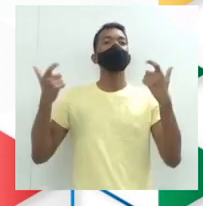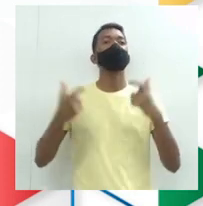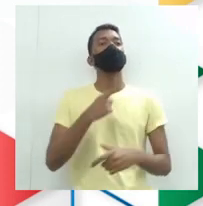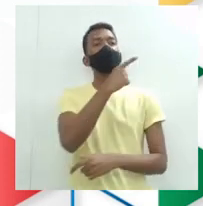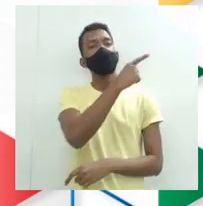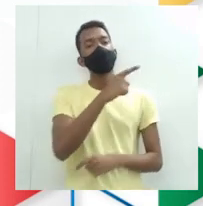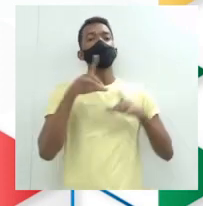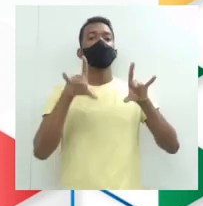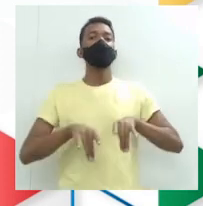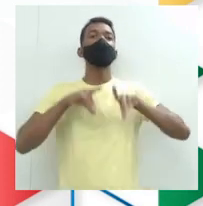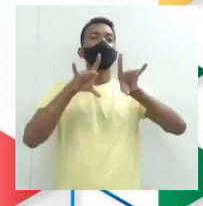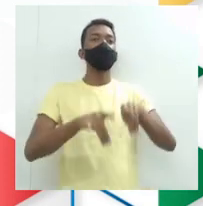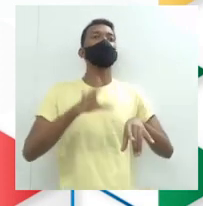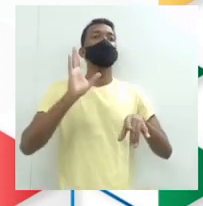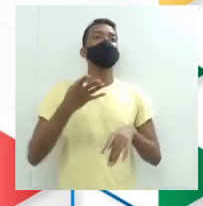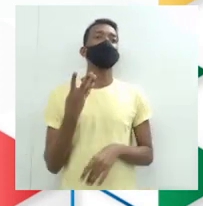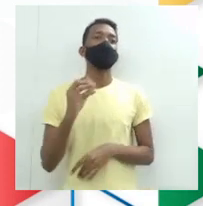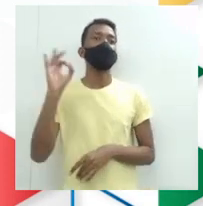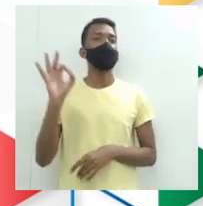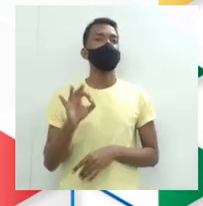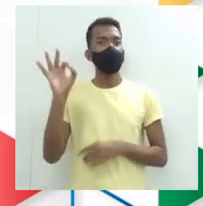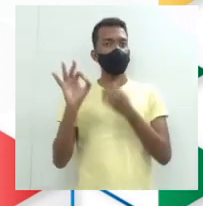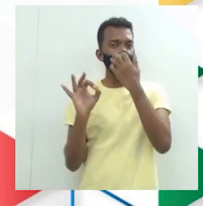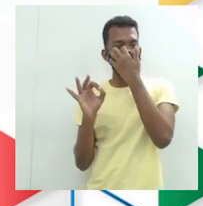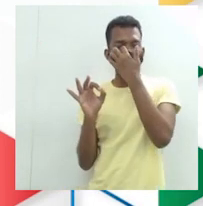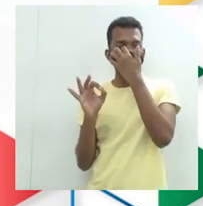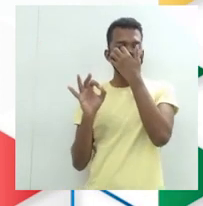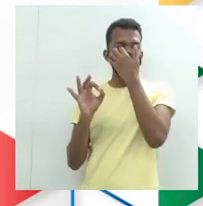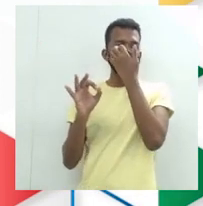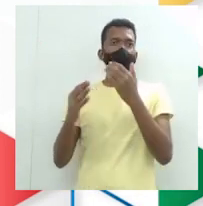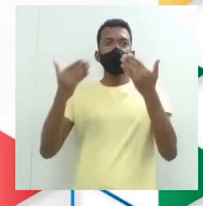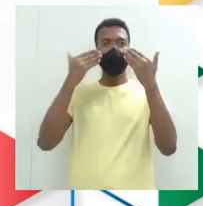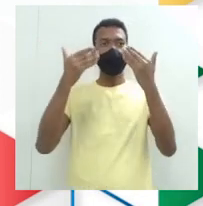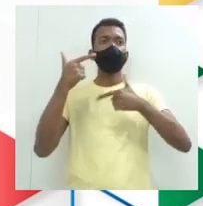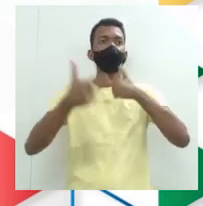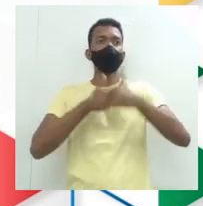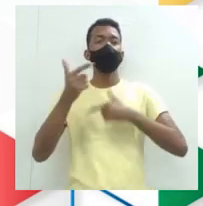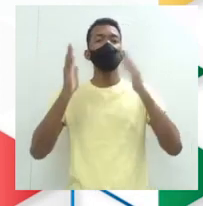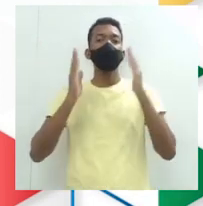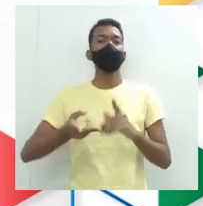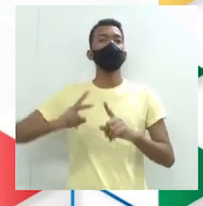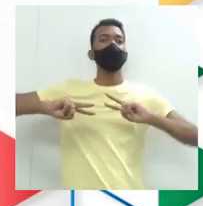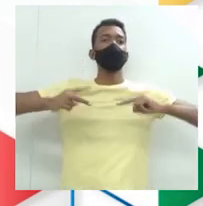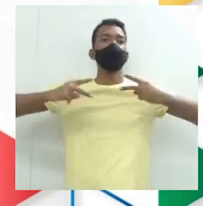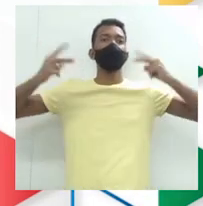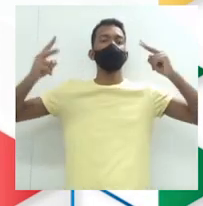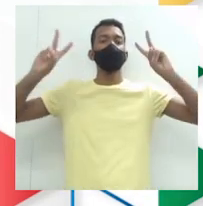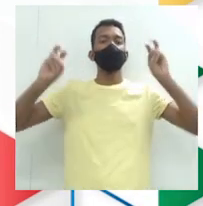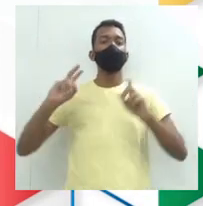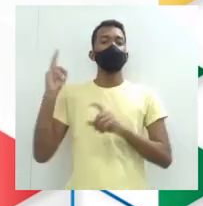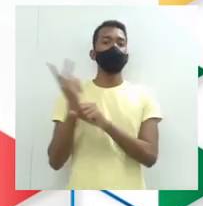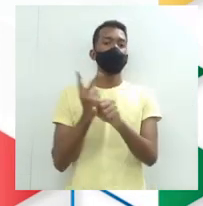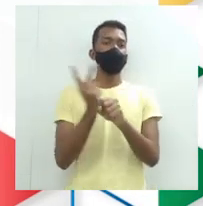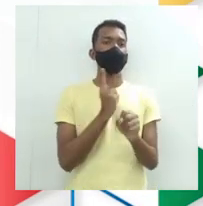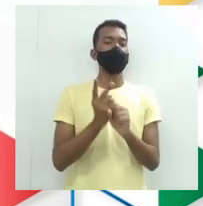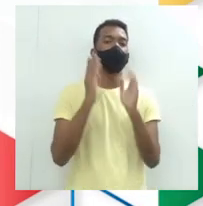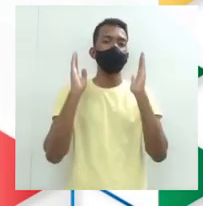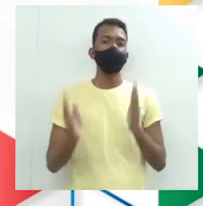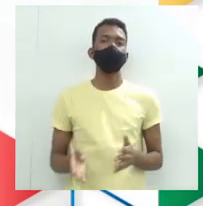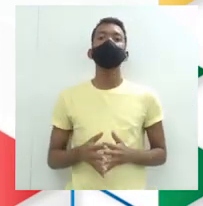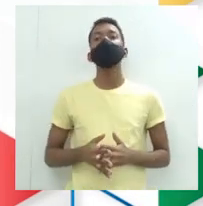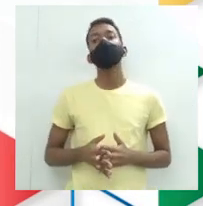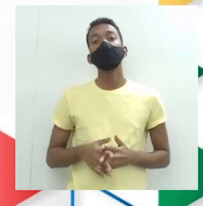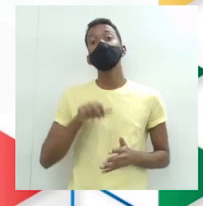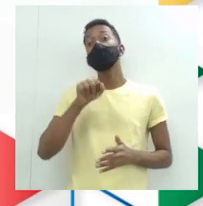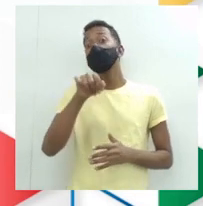Austrália, ao menos 40% dos trabalhadores de linha de frente relataram esse aumento de violência. Se você assistir o